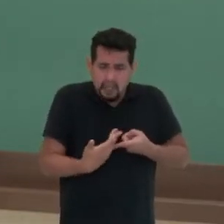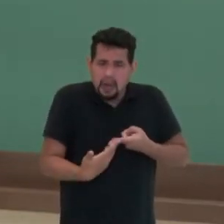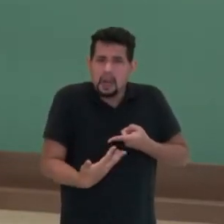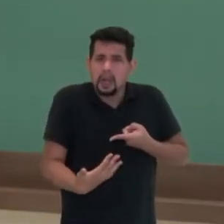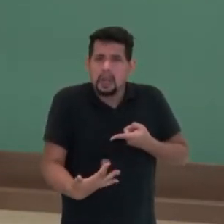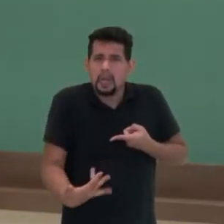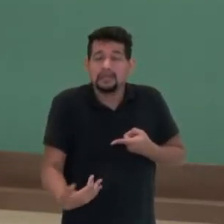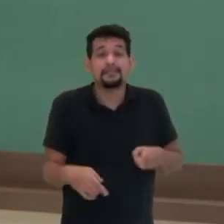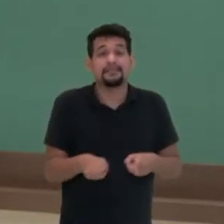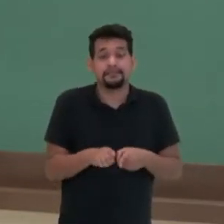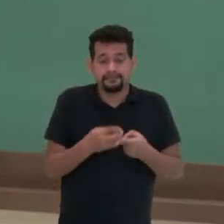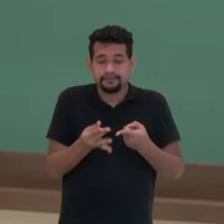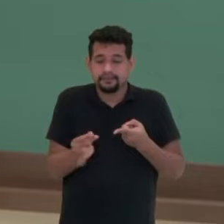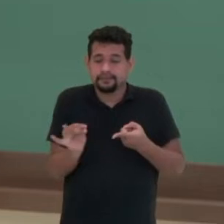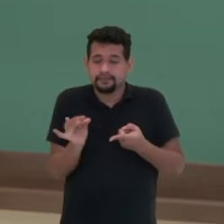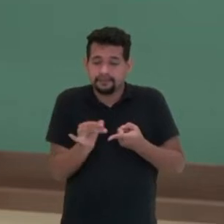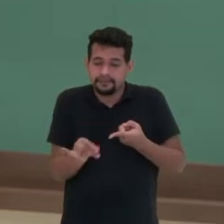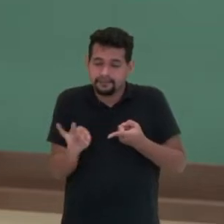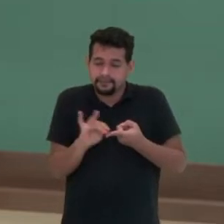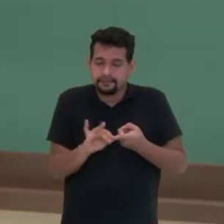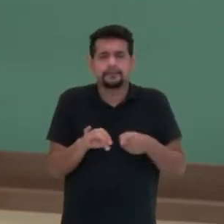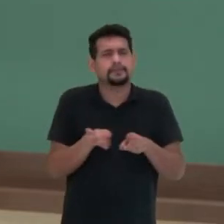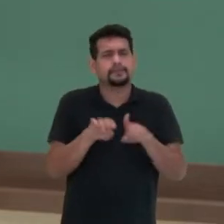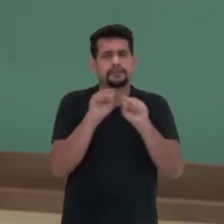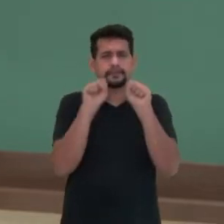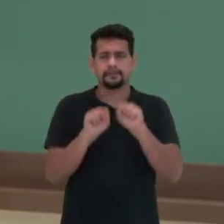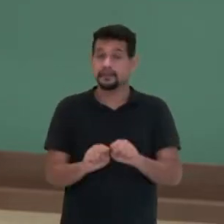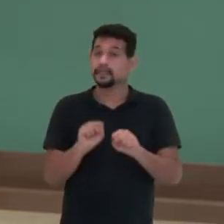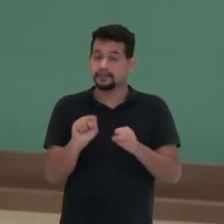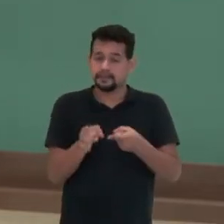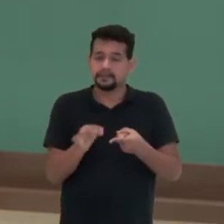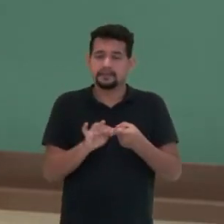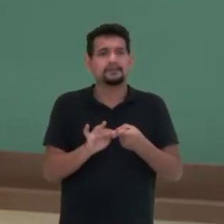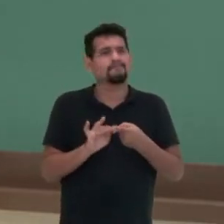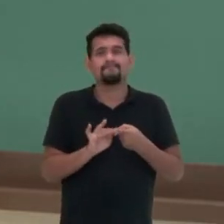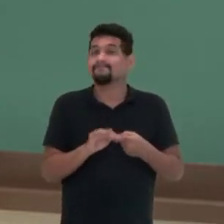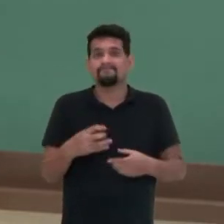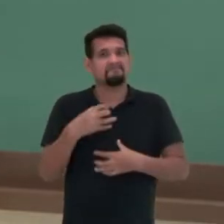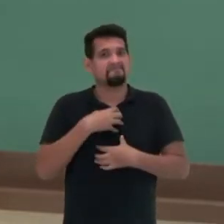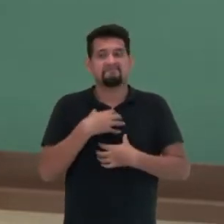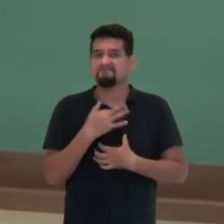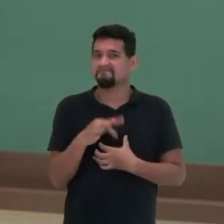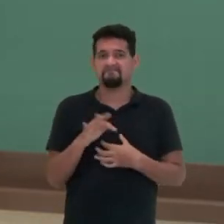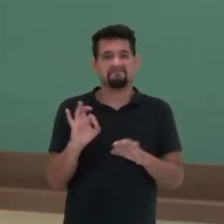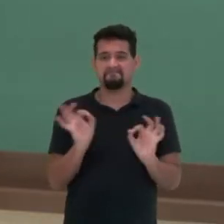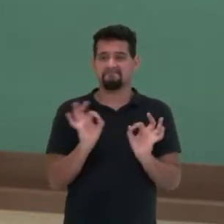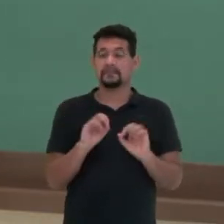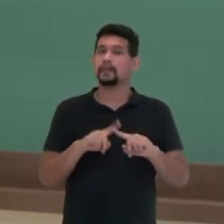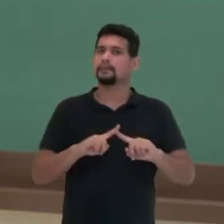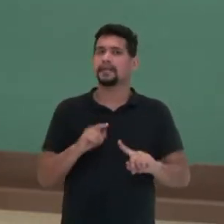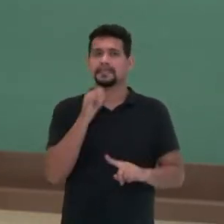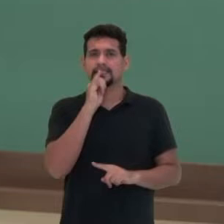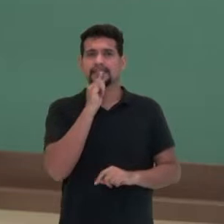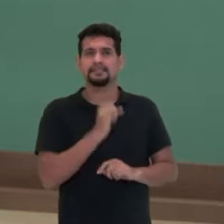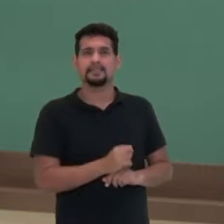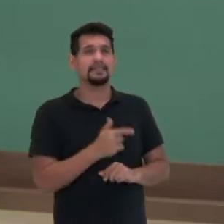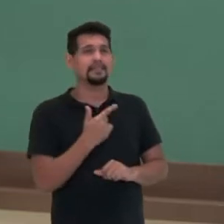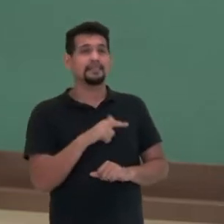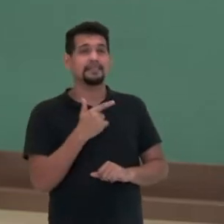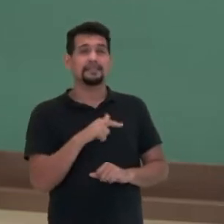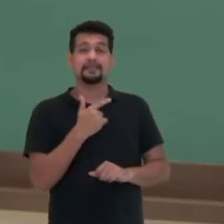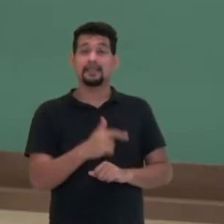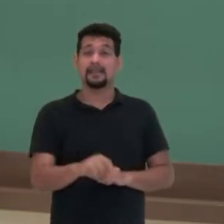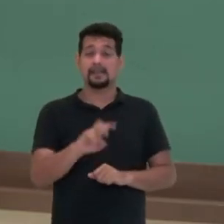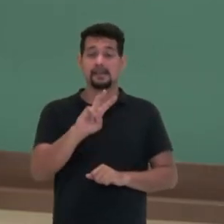meio que tampando esse sistema neural. E aí ele acaba não sentindo tanta dor. E como não tem os vasos